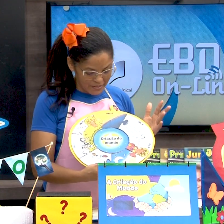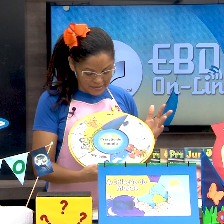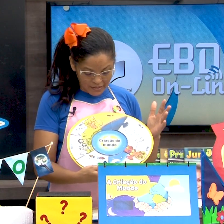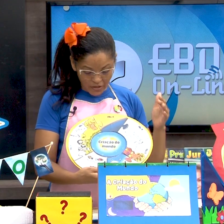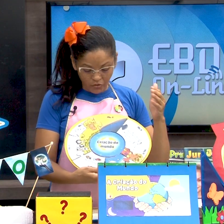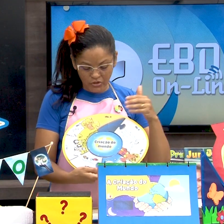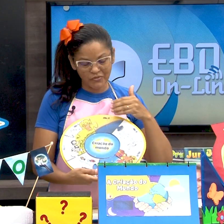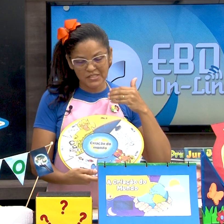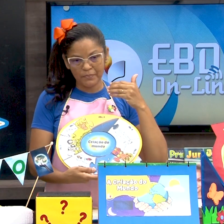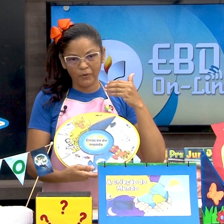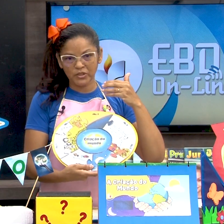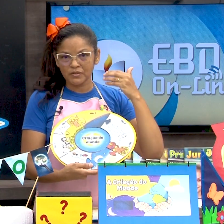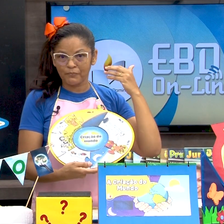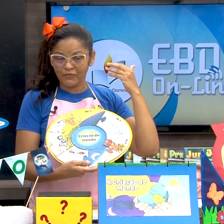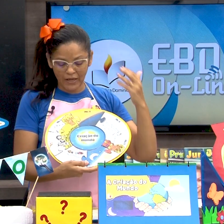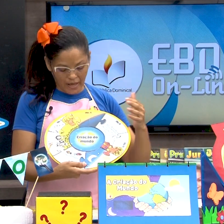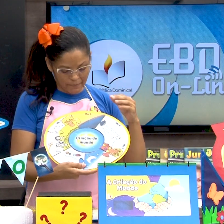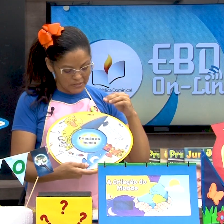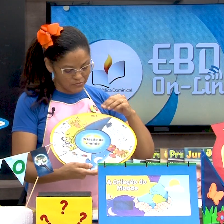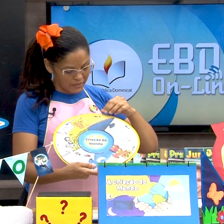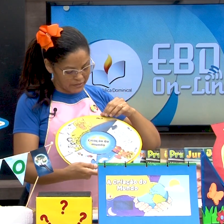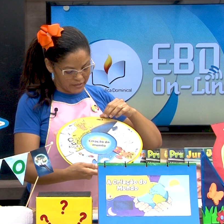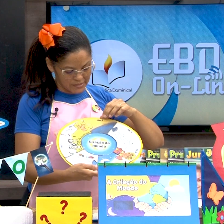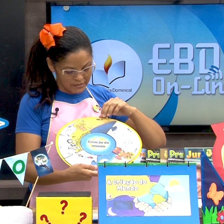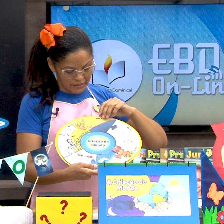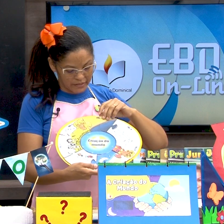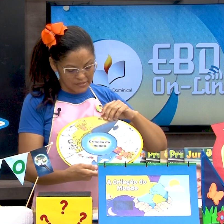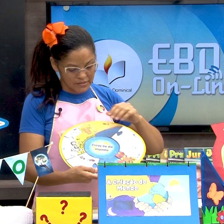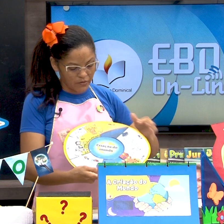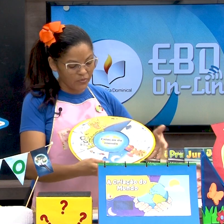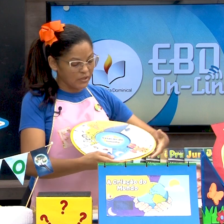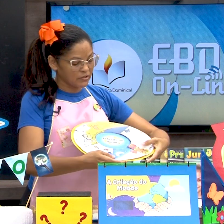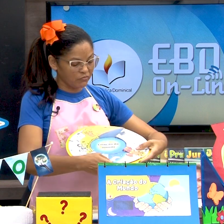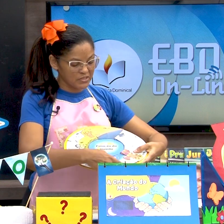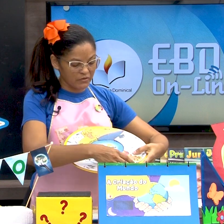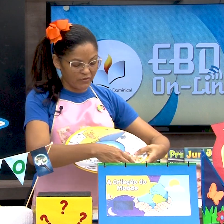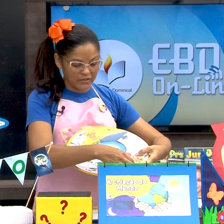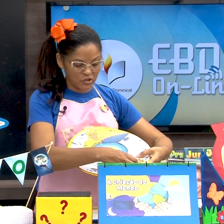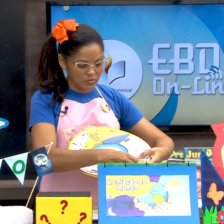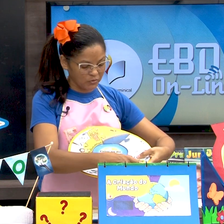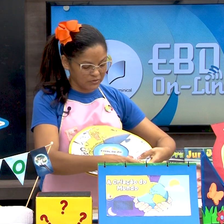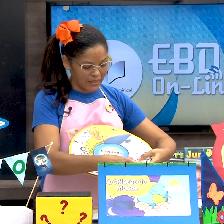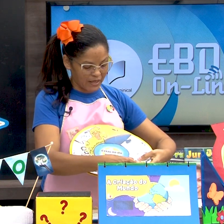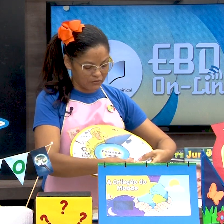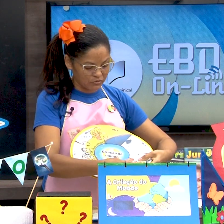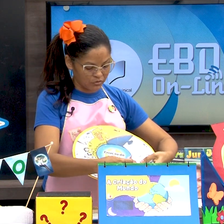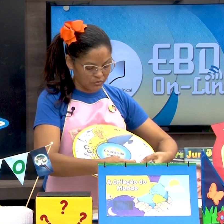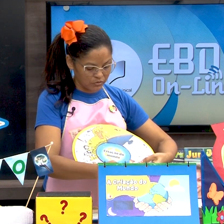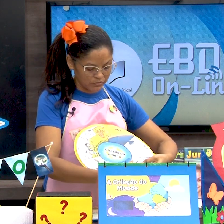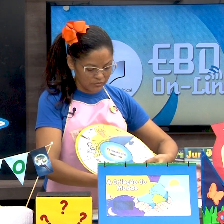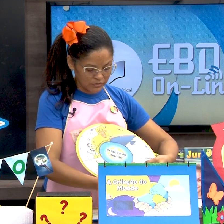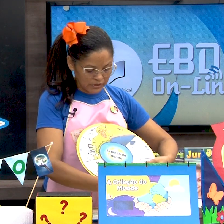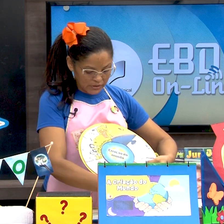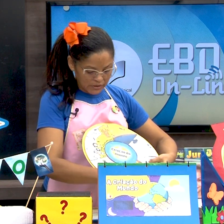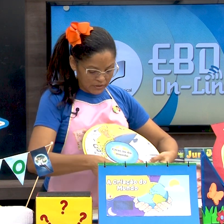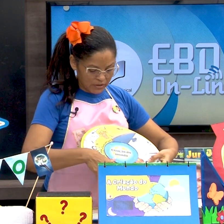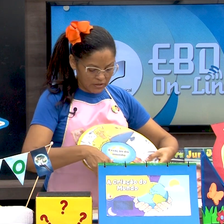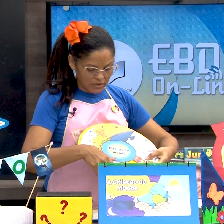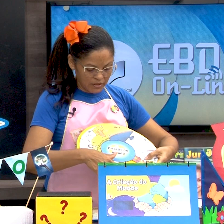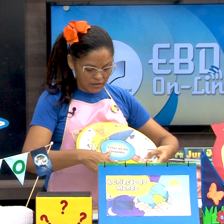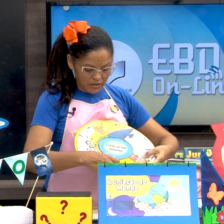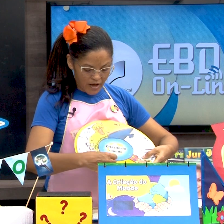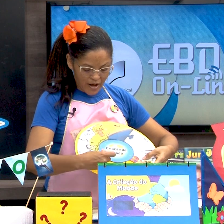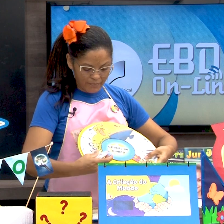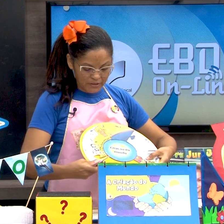quebra-cabeça onde você pode falar pra sua criança da criação Então você vai desmontá-lo todo